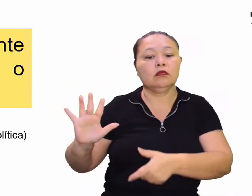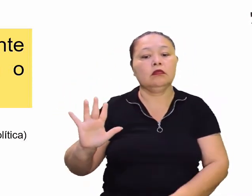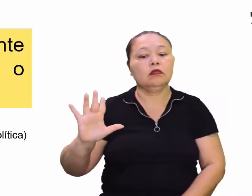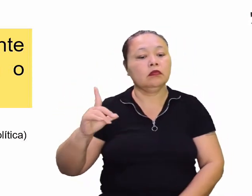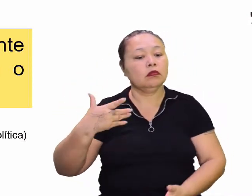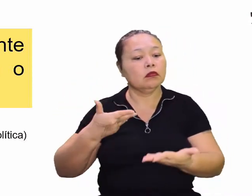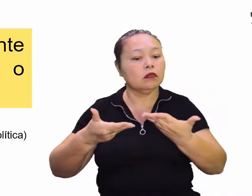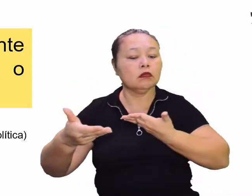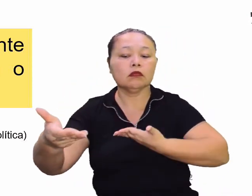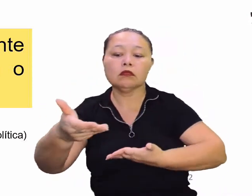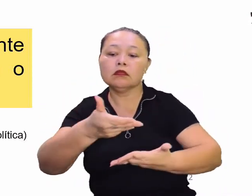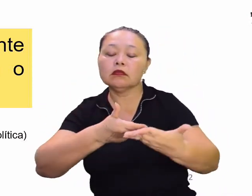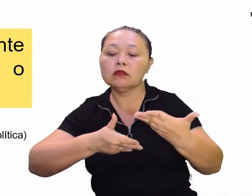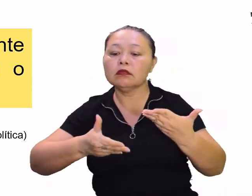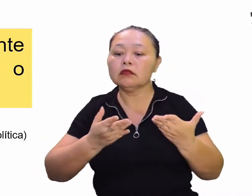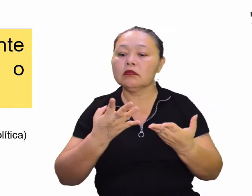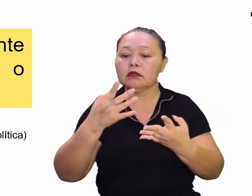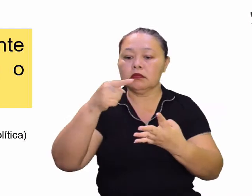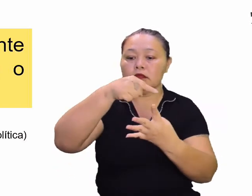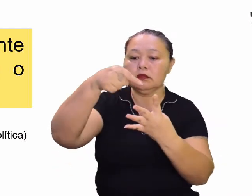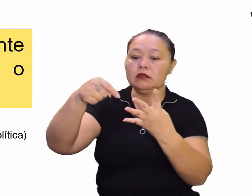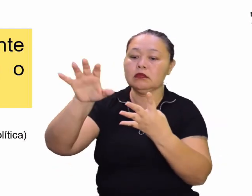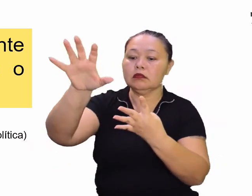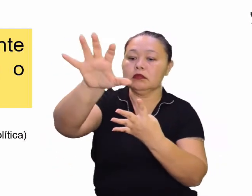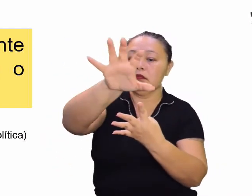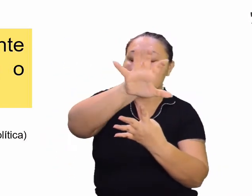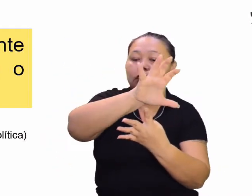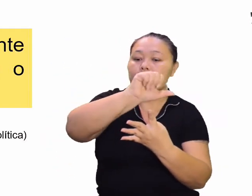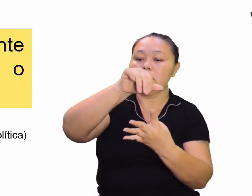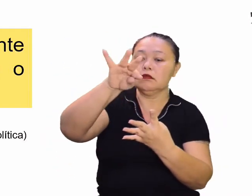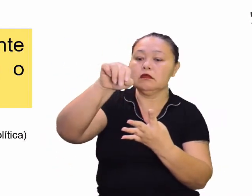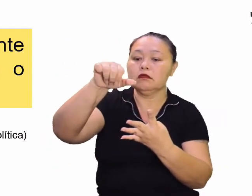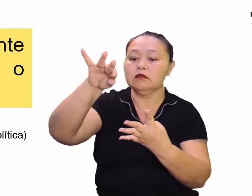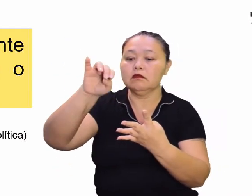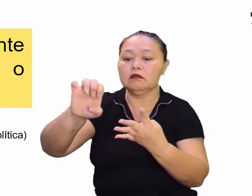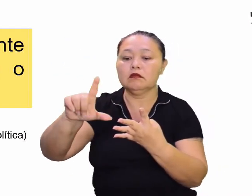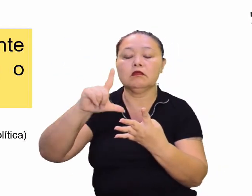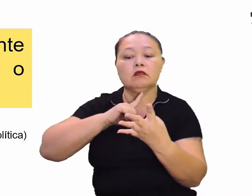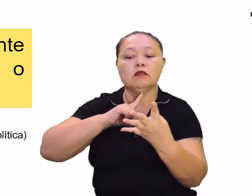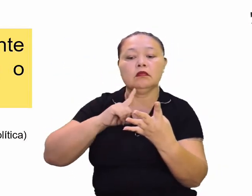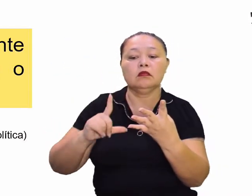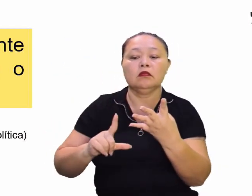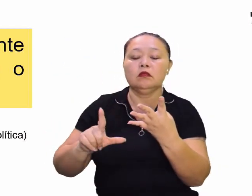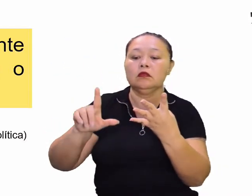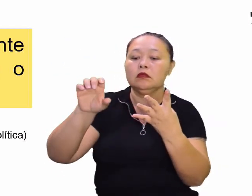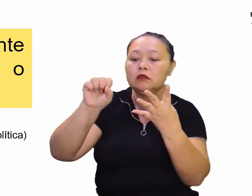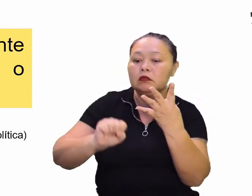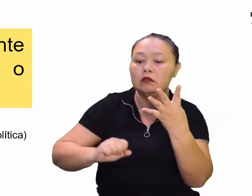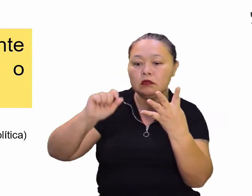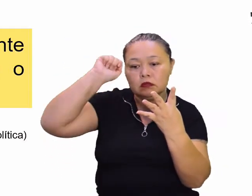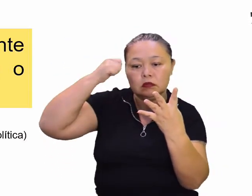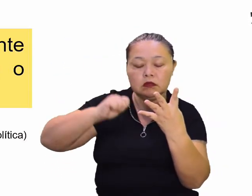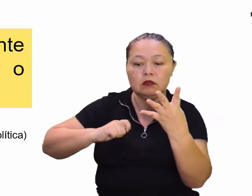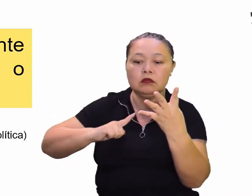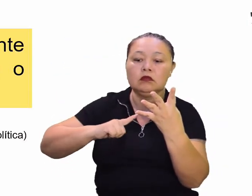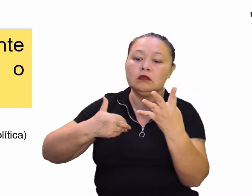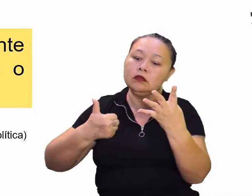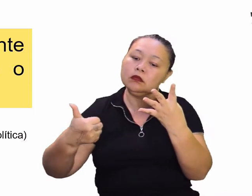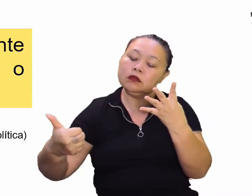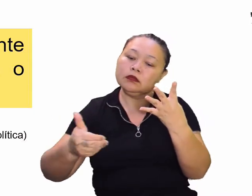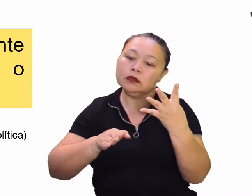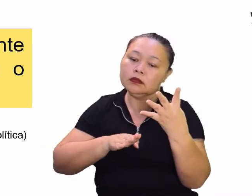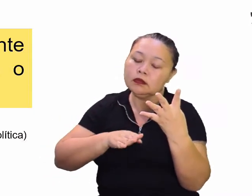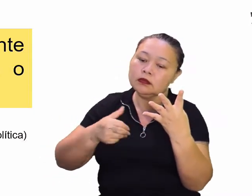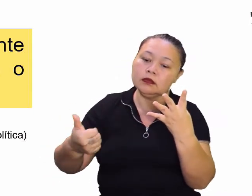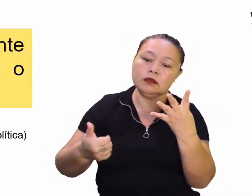que facilita o comércio em 4 continentes. Então, a gente tem ali, Sul da África, ali está perto ali de